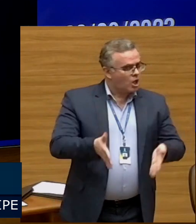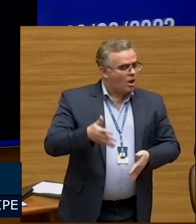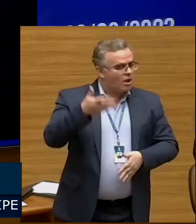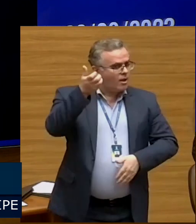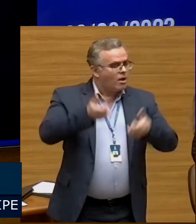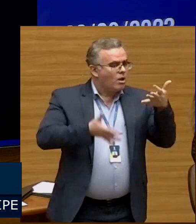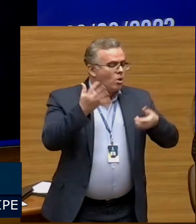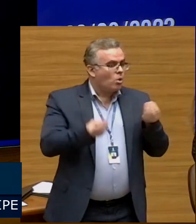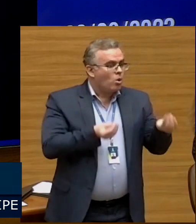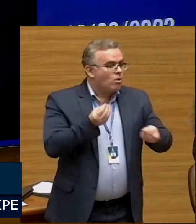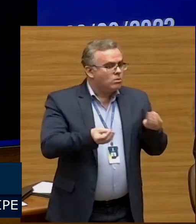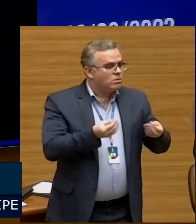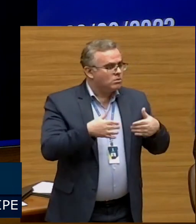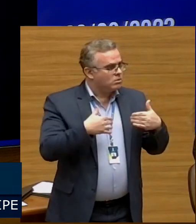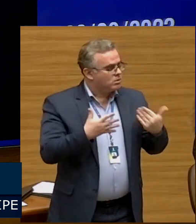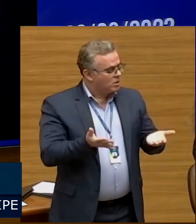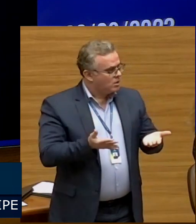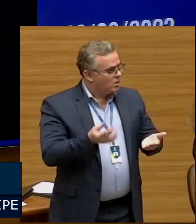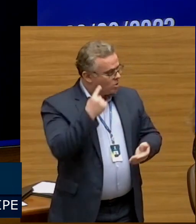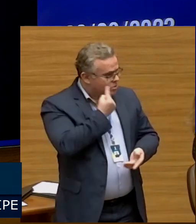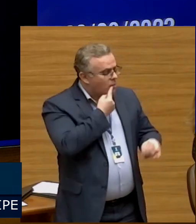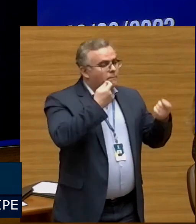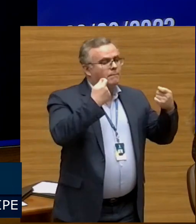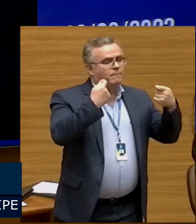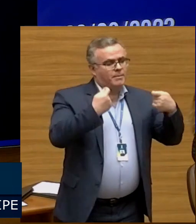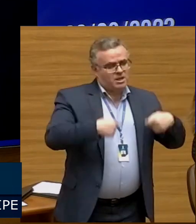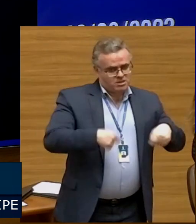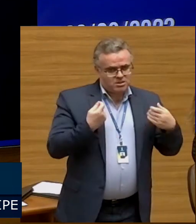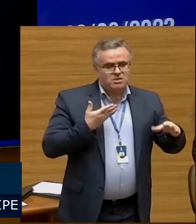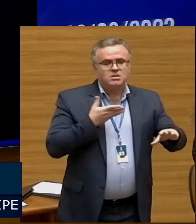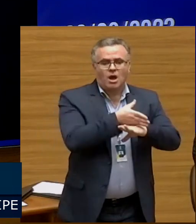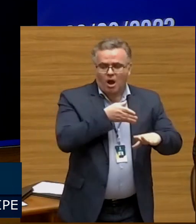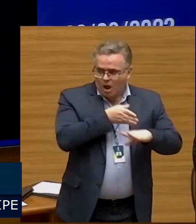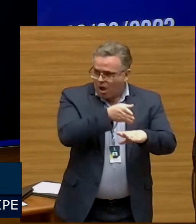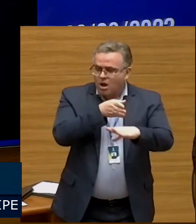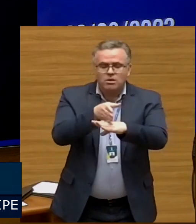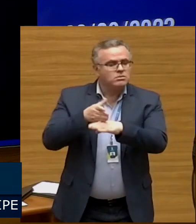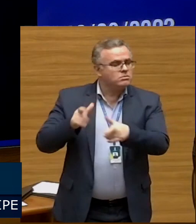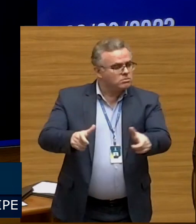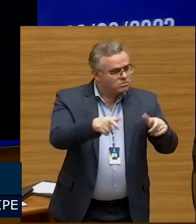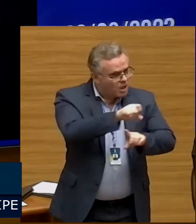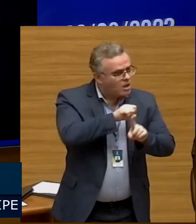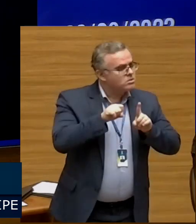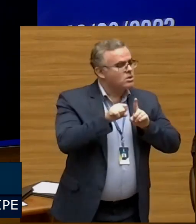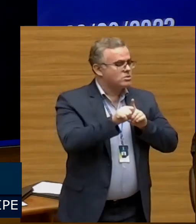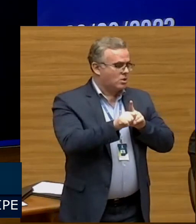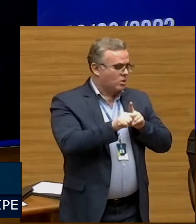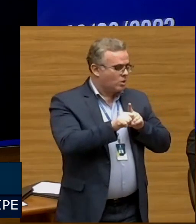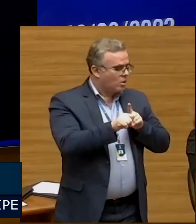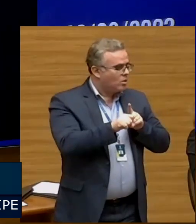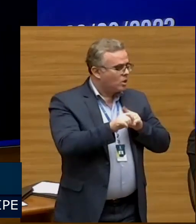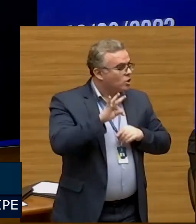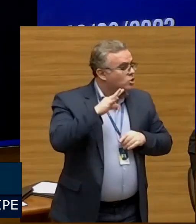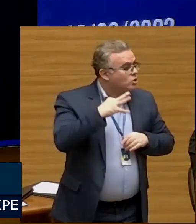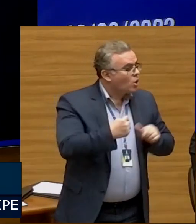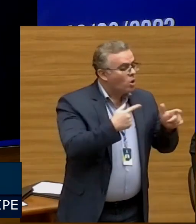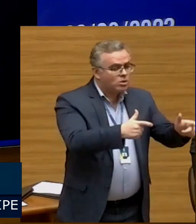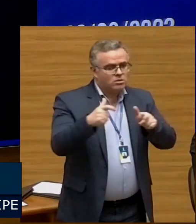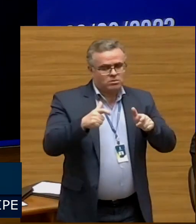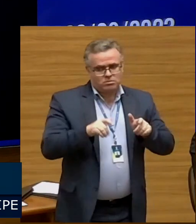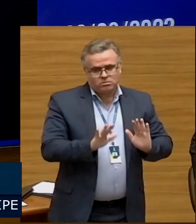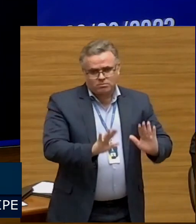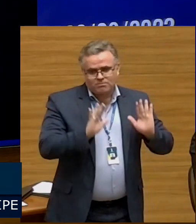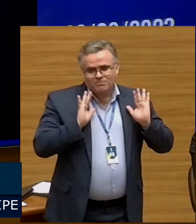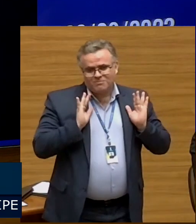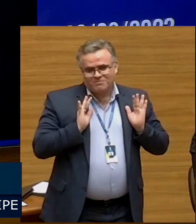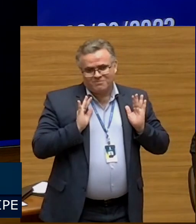pronunciaram em relação a isso. O surdo precisa de acessibilidade na sociedade, em todos os ambientes,